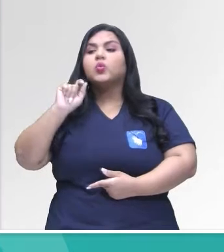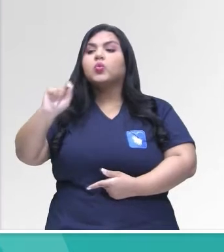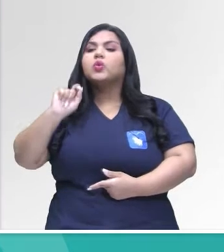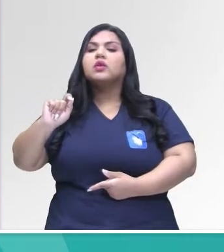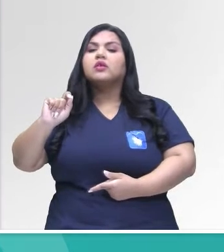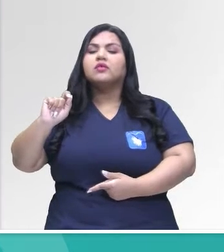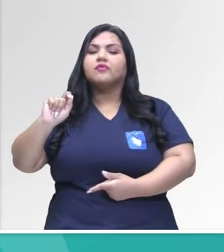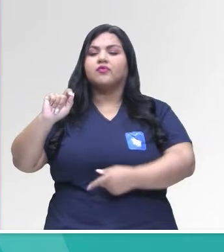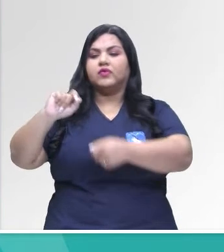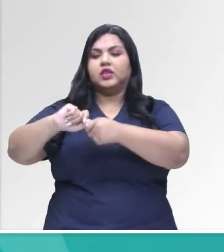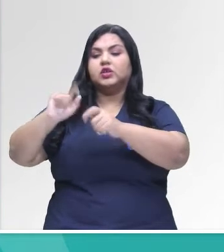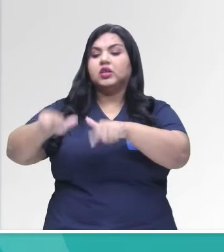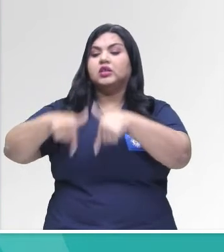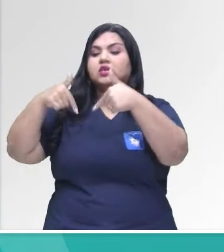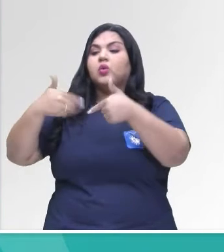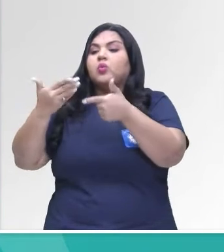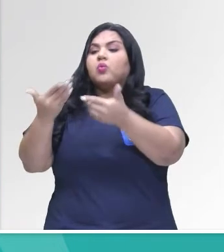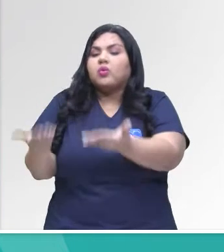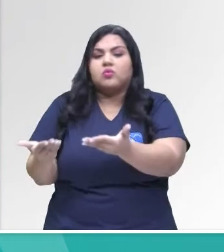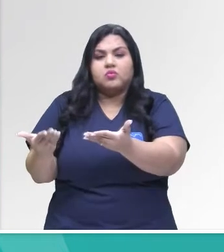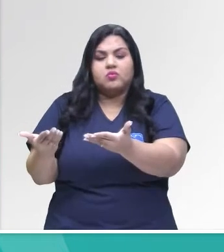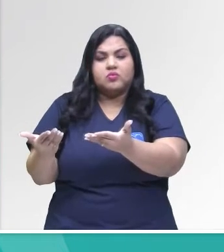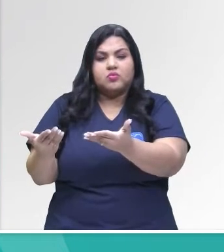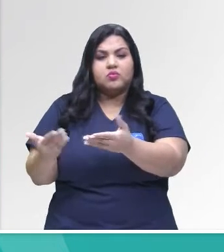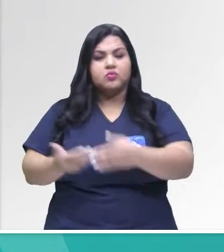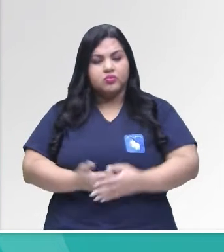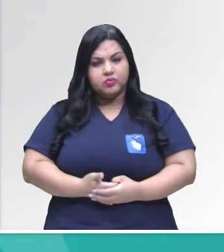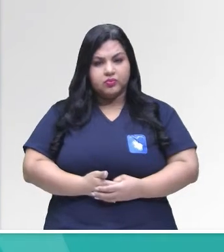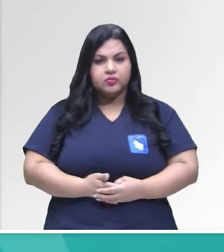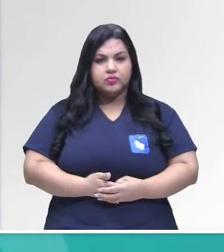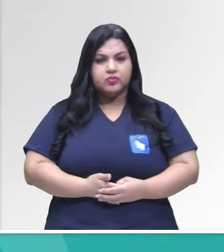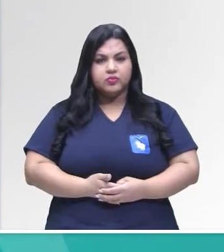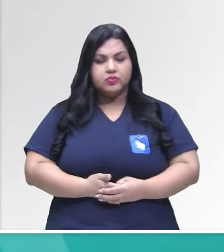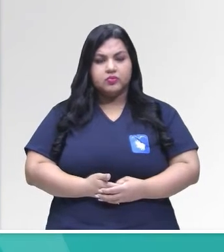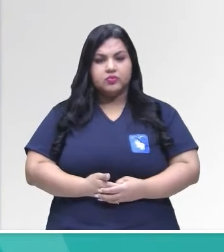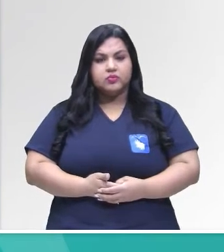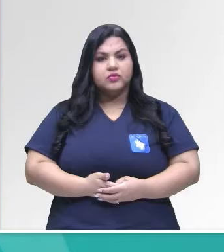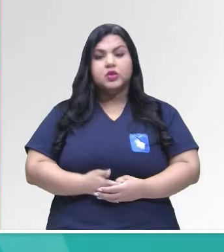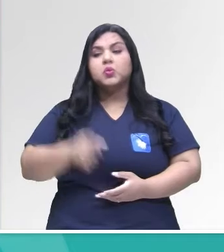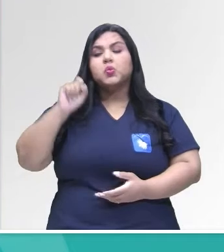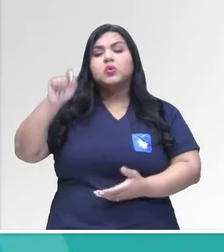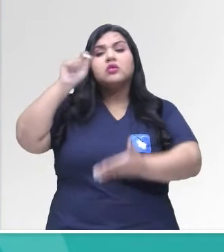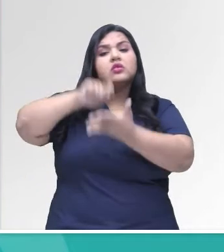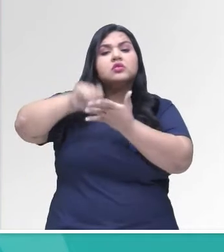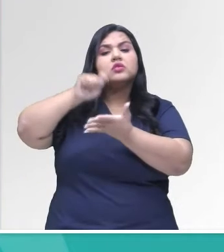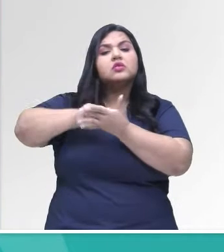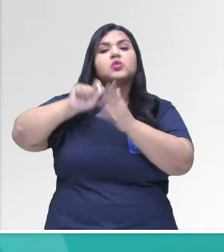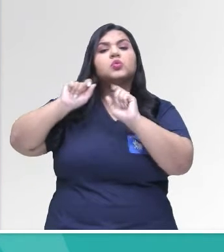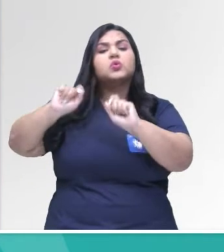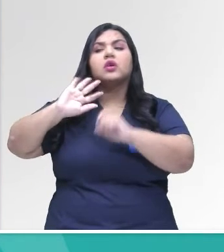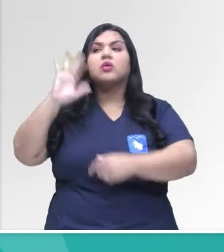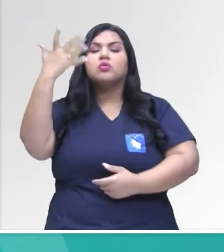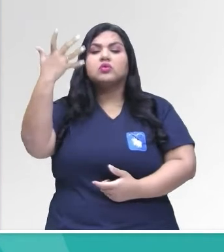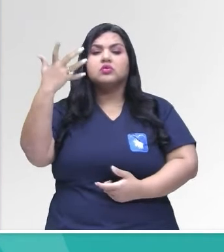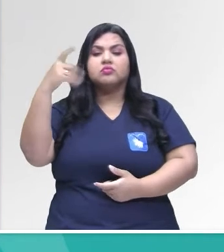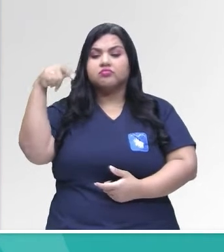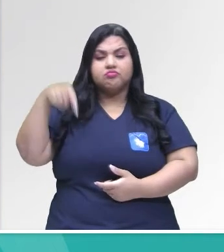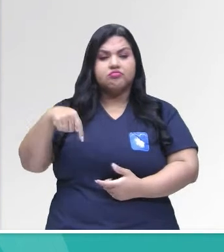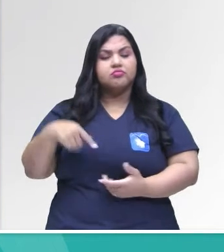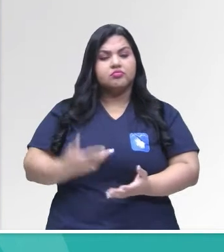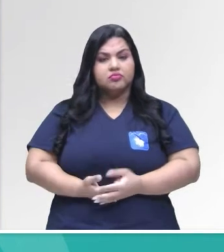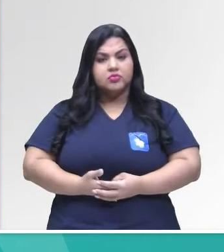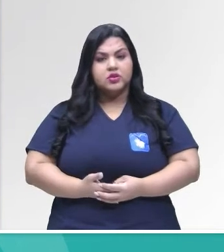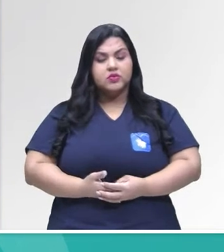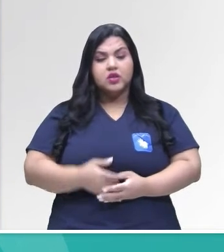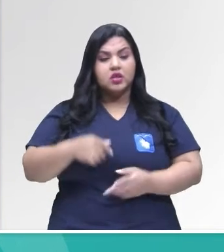quê? Quem, o quê, né? O que foi escrito? O que é escrito? O que aconteceu aqui? Então, na